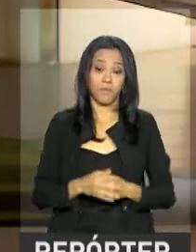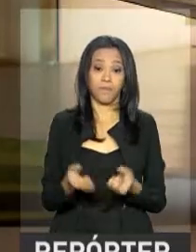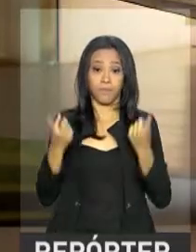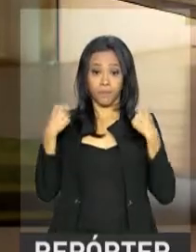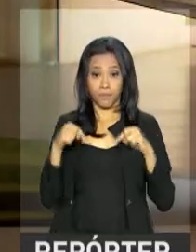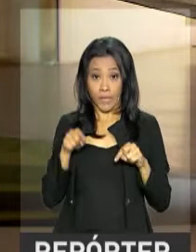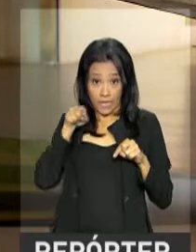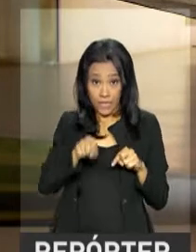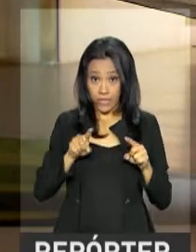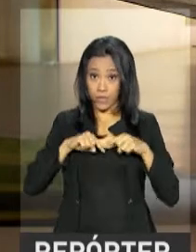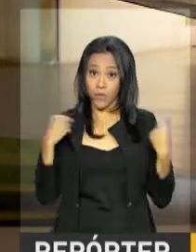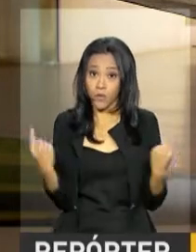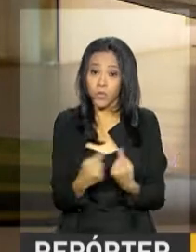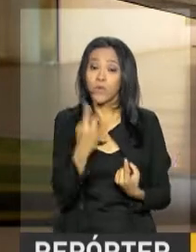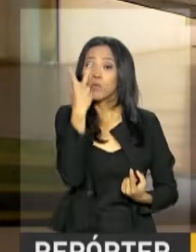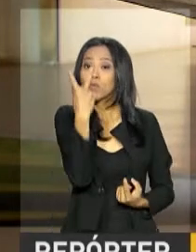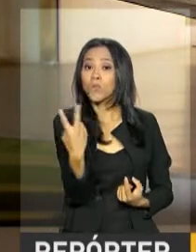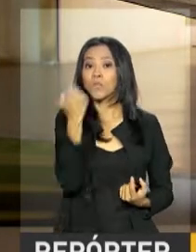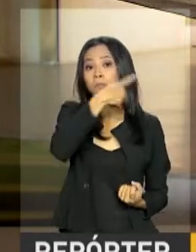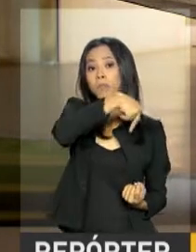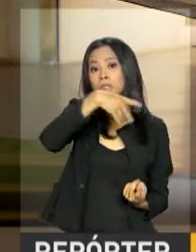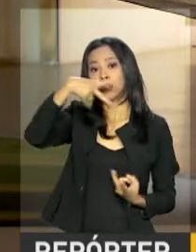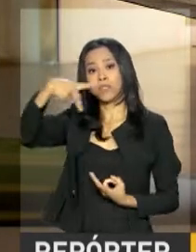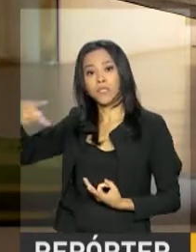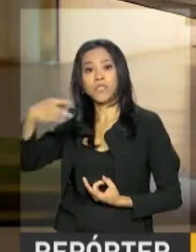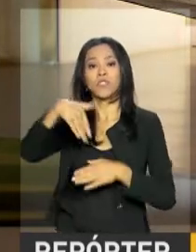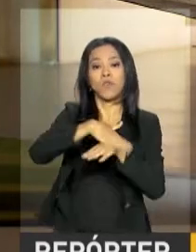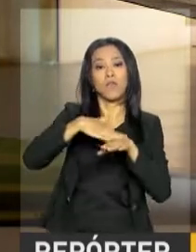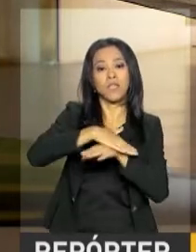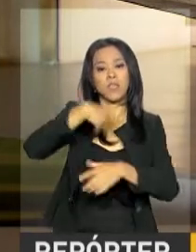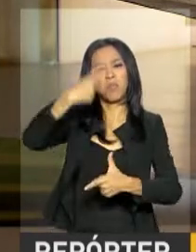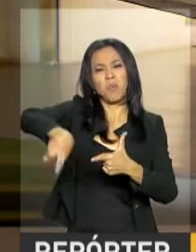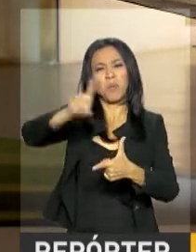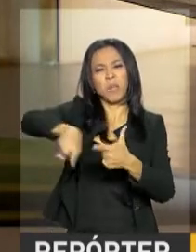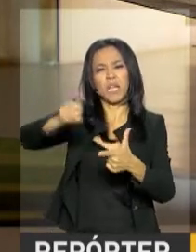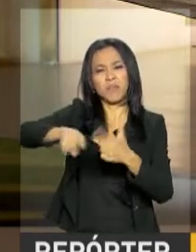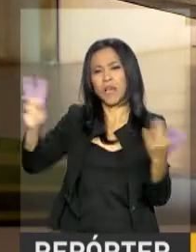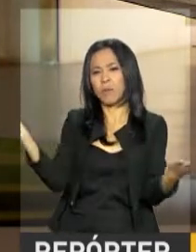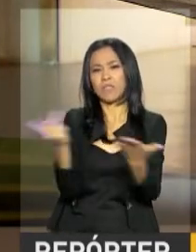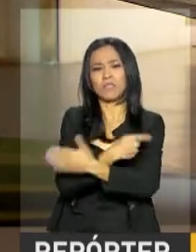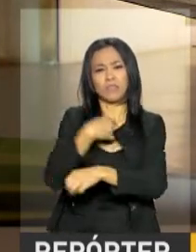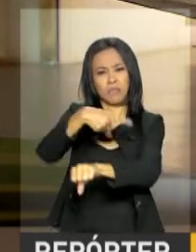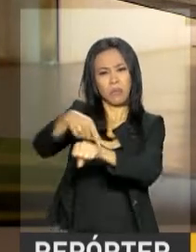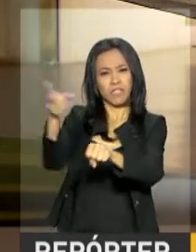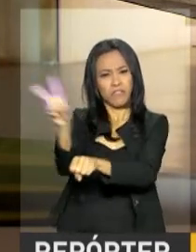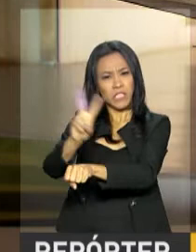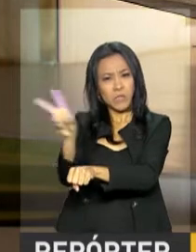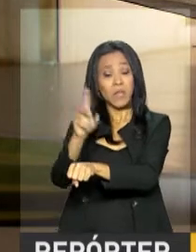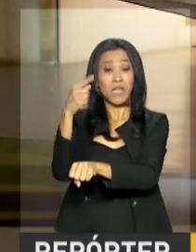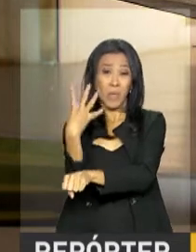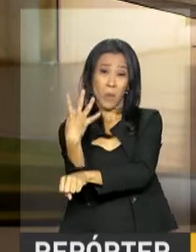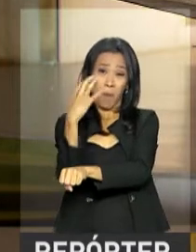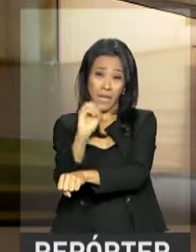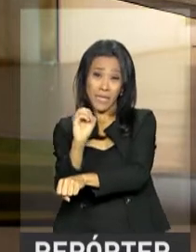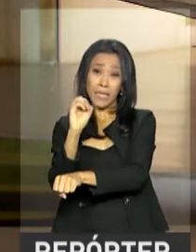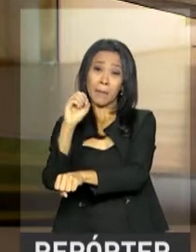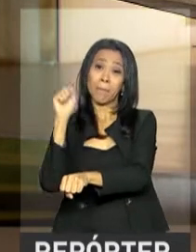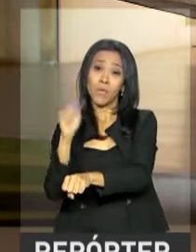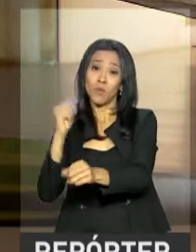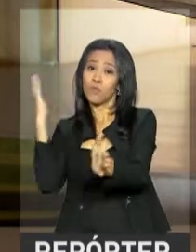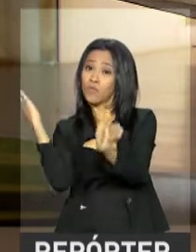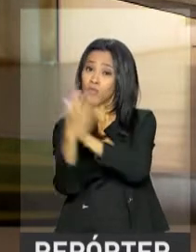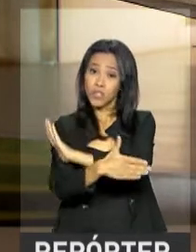reunião os dois presidentes trataram também da crise na venezuela que fez com que 40 mil pessoas buscassem refúgio no brasil